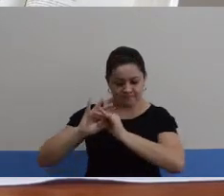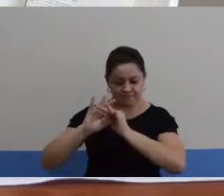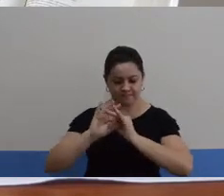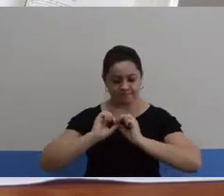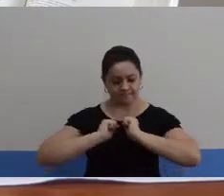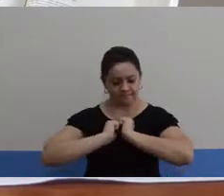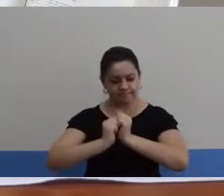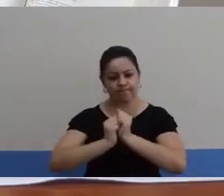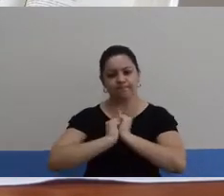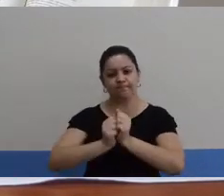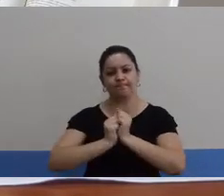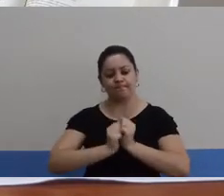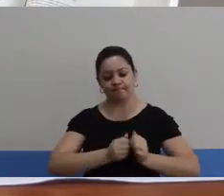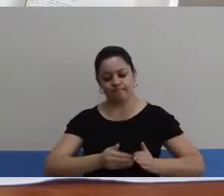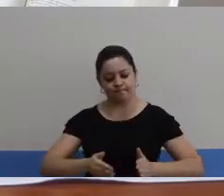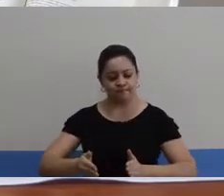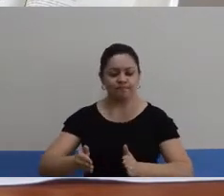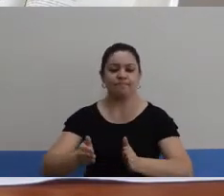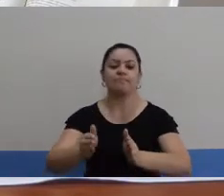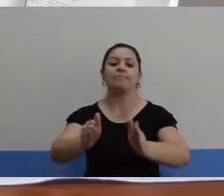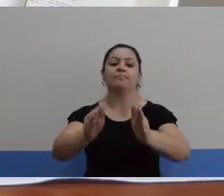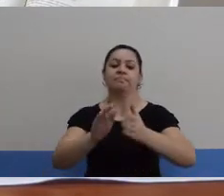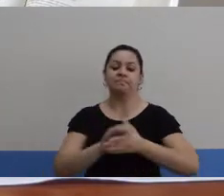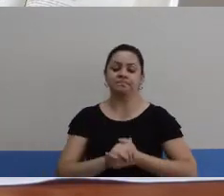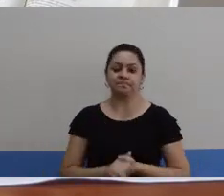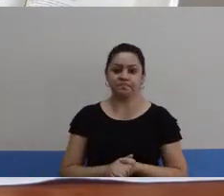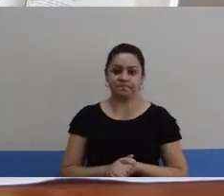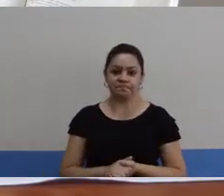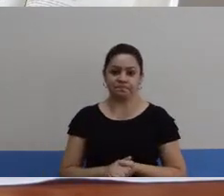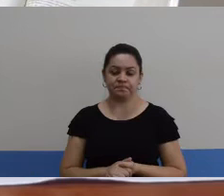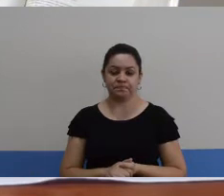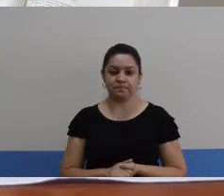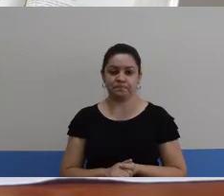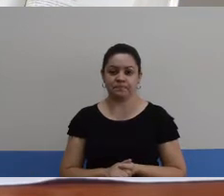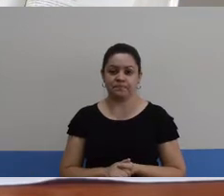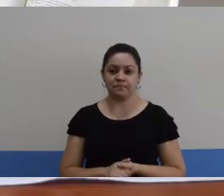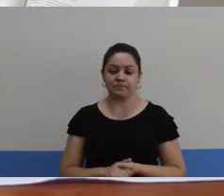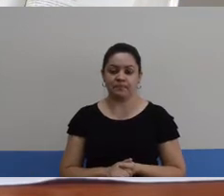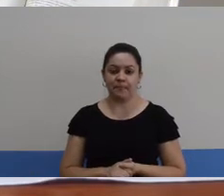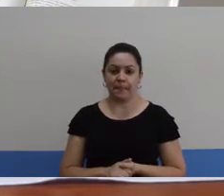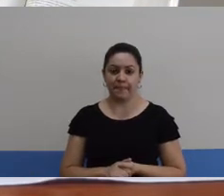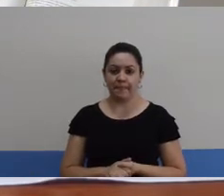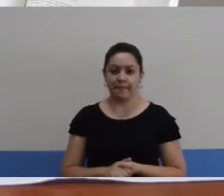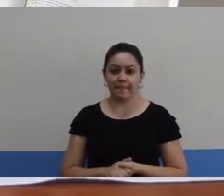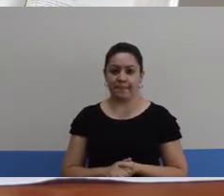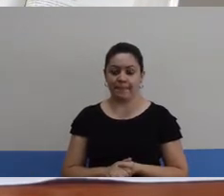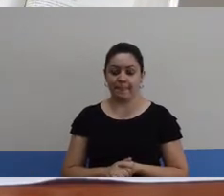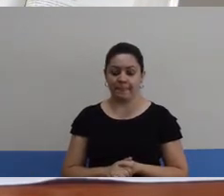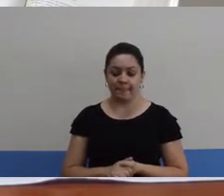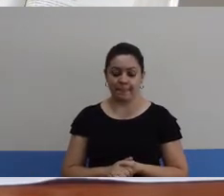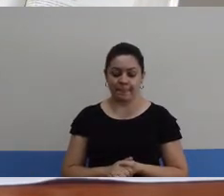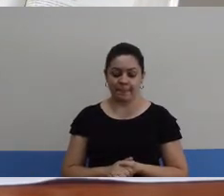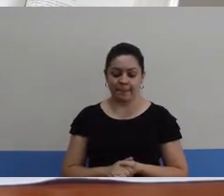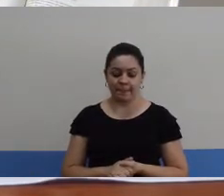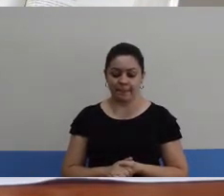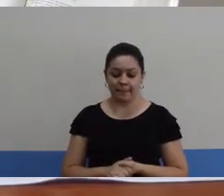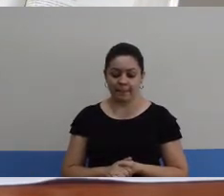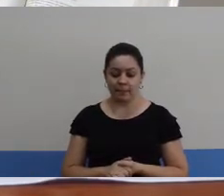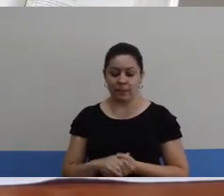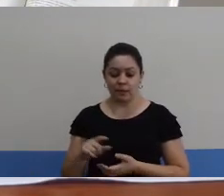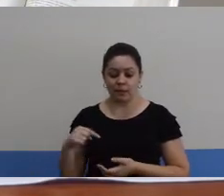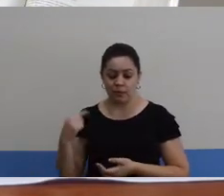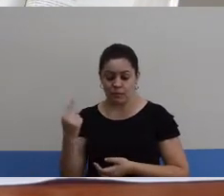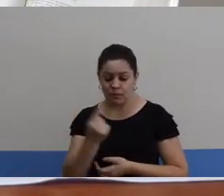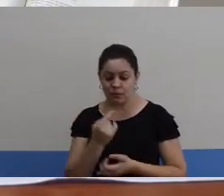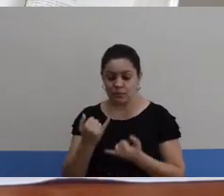ou juntos. Os antecedentes dos sínodos, podemos dizer que são os concílios,